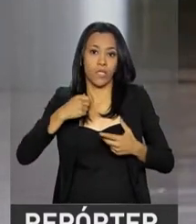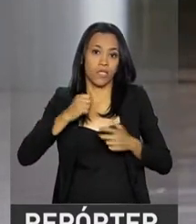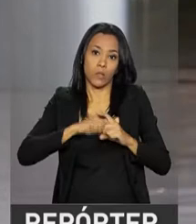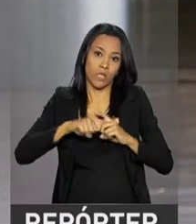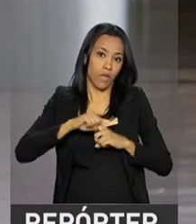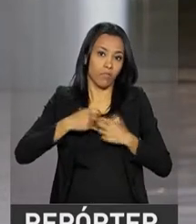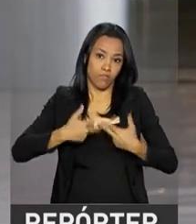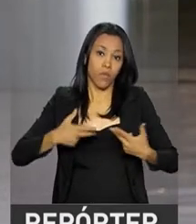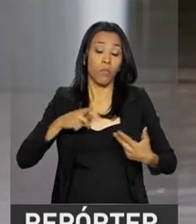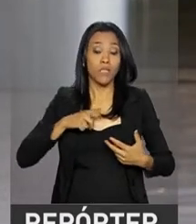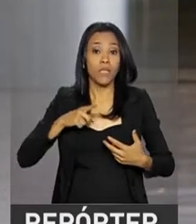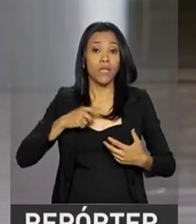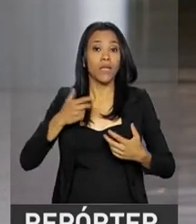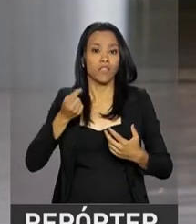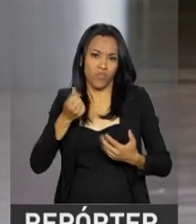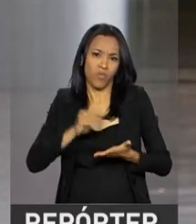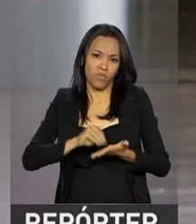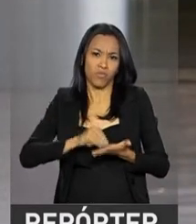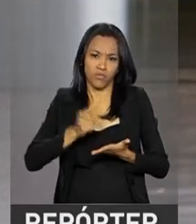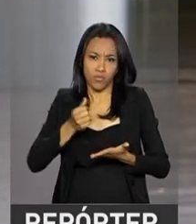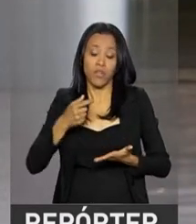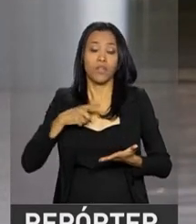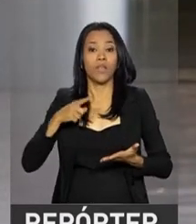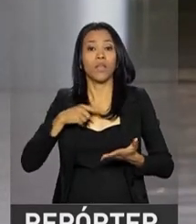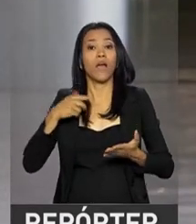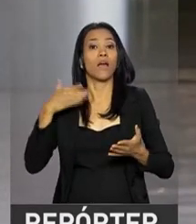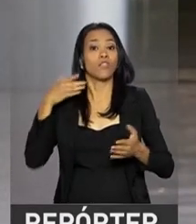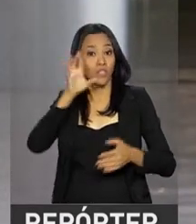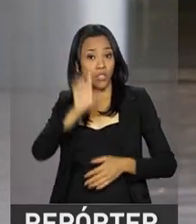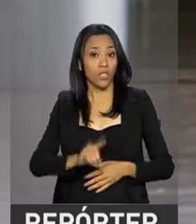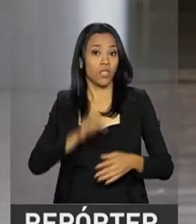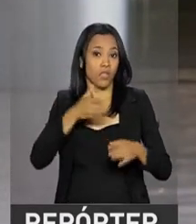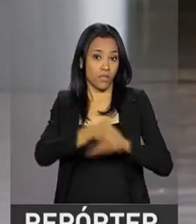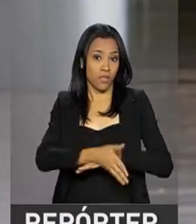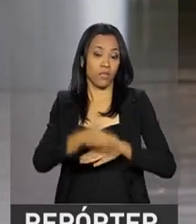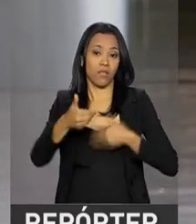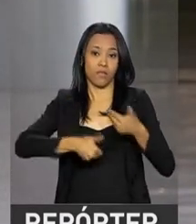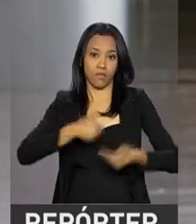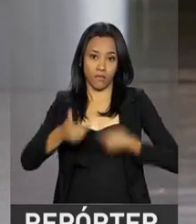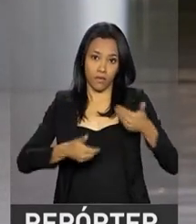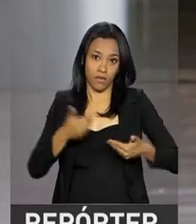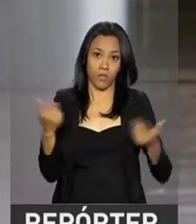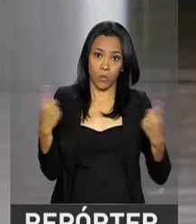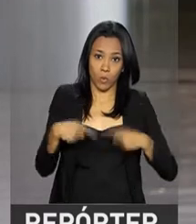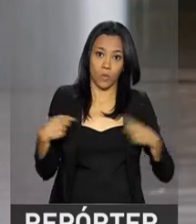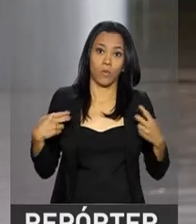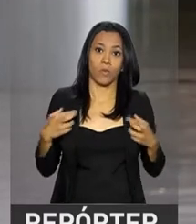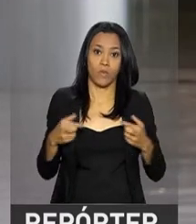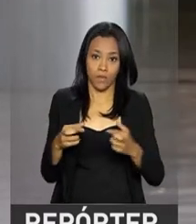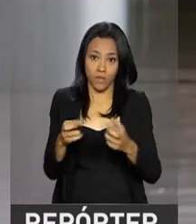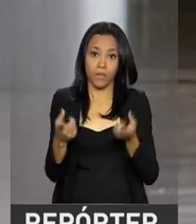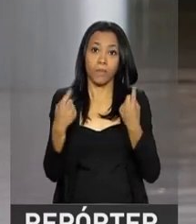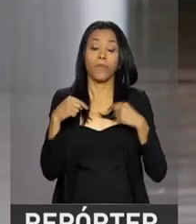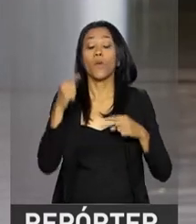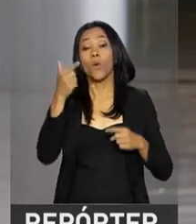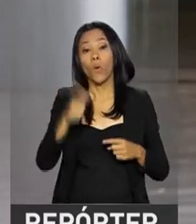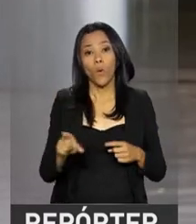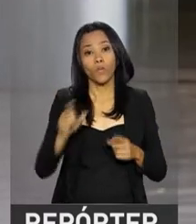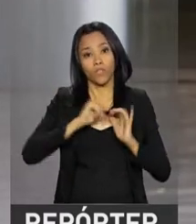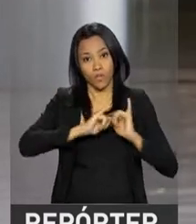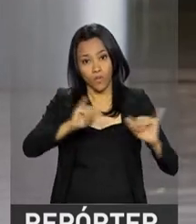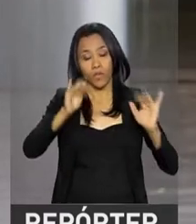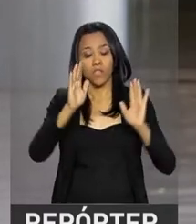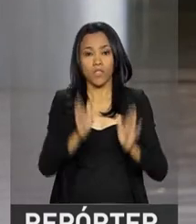e tratamento contra o câncer e foi publicada na edição de hoje do diário oficial da união a lei que